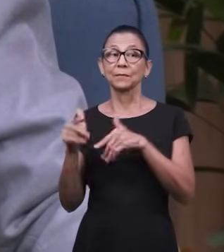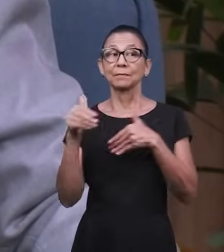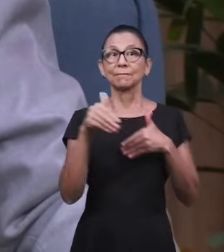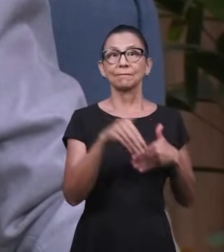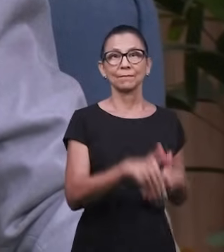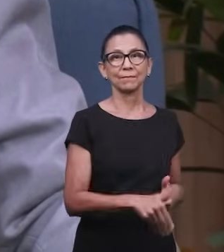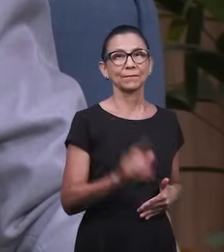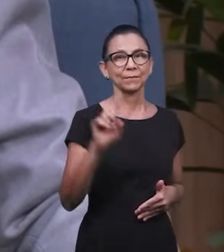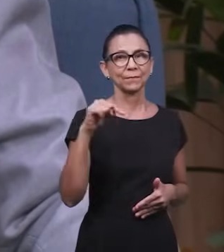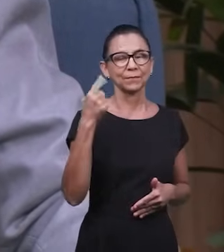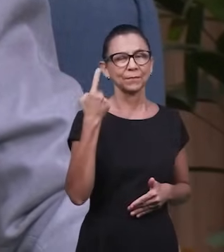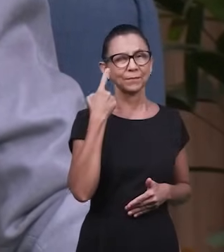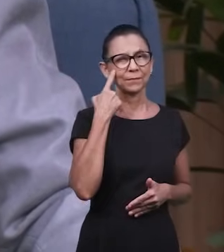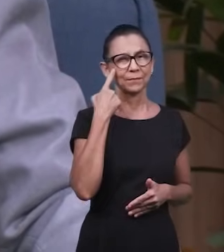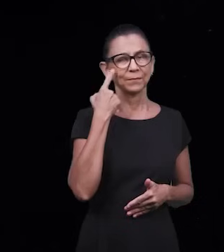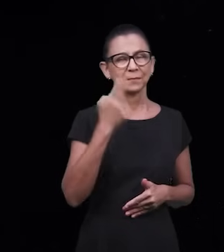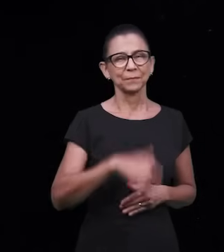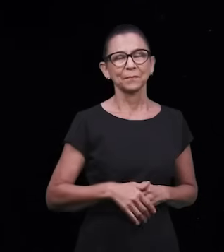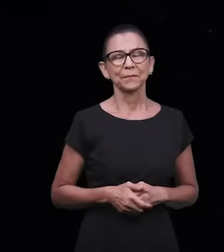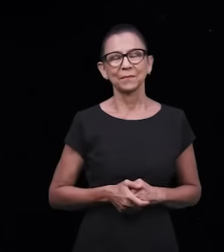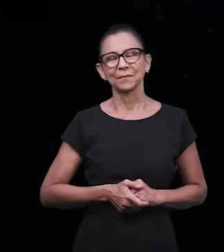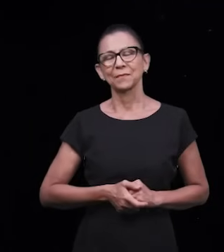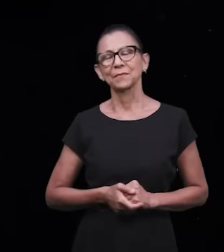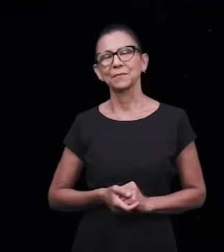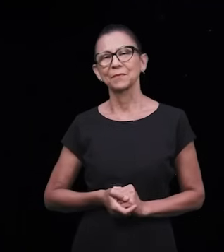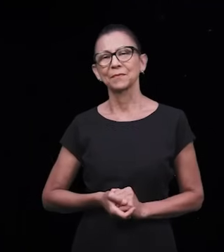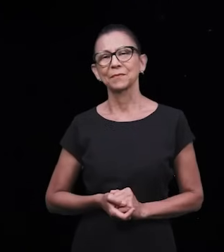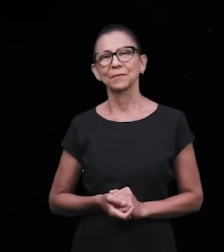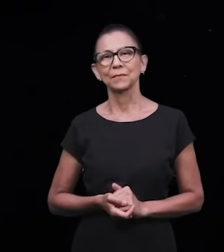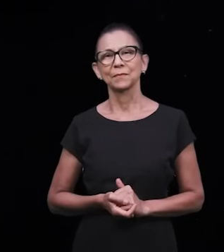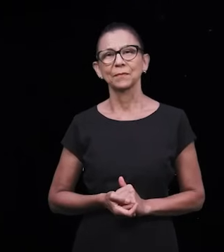novo programa Anunciando o Evangelho Eterno.